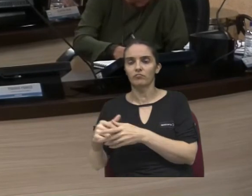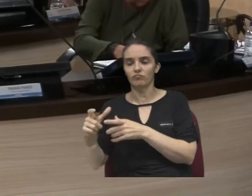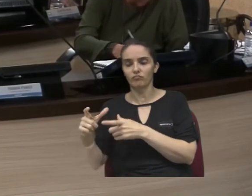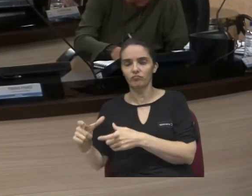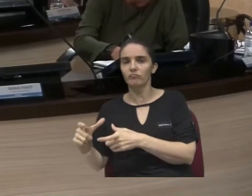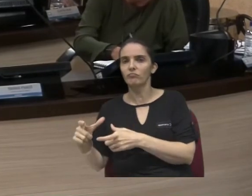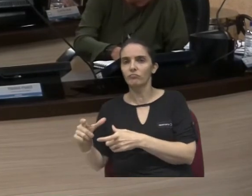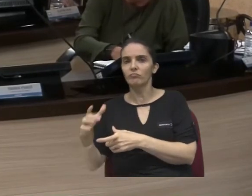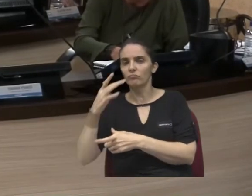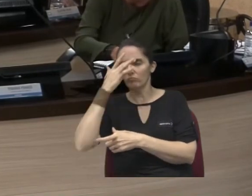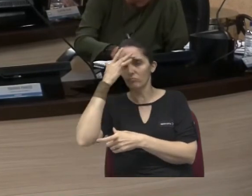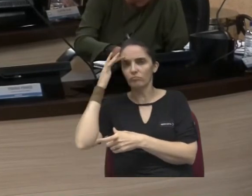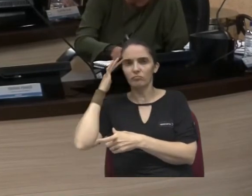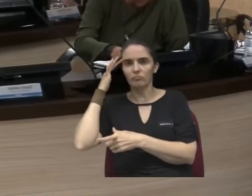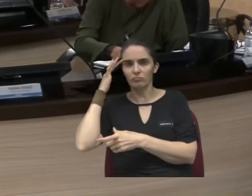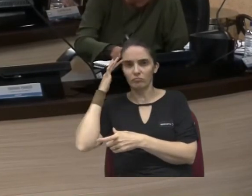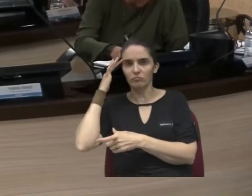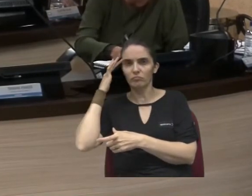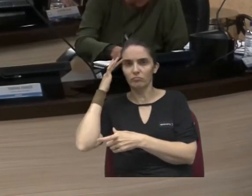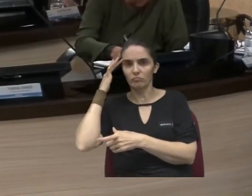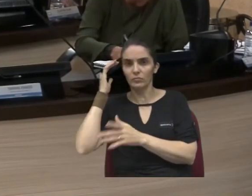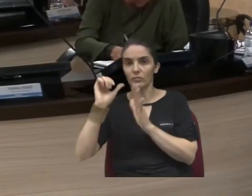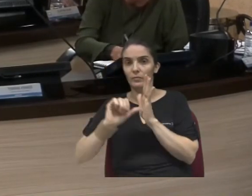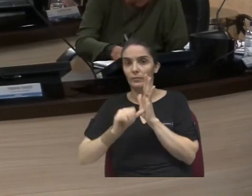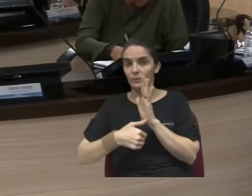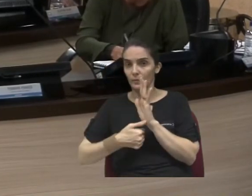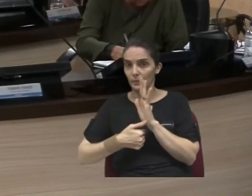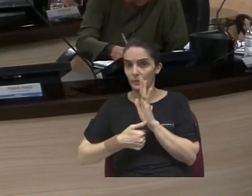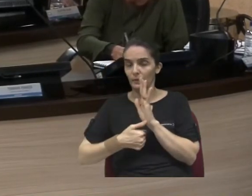com síndrome de Down fazendo ecoterapia.